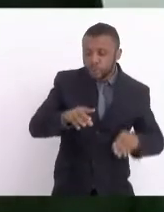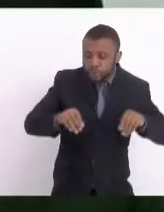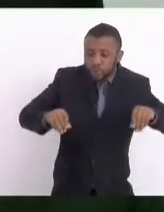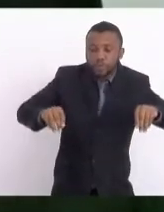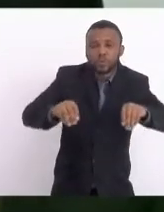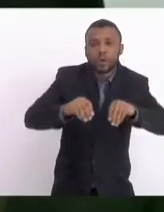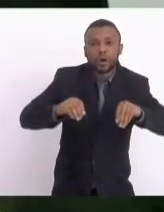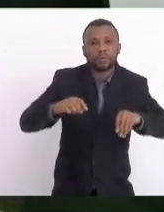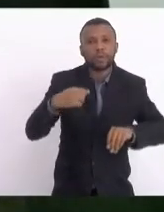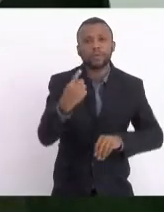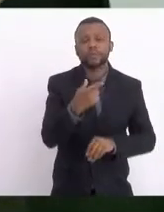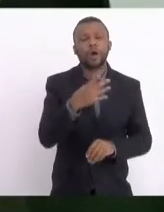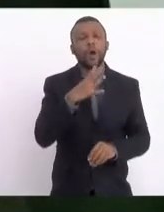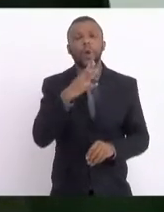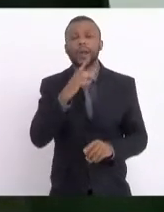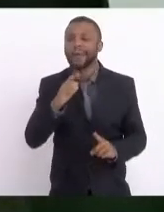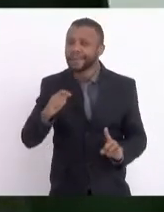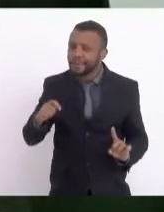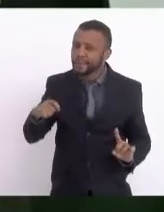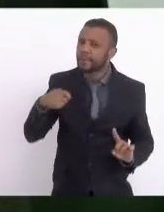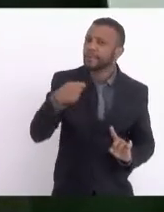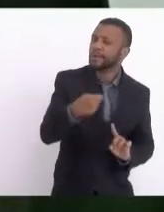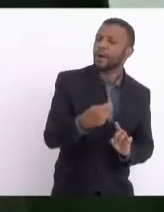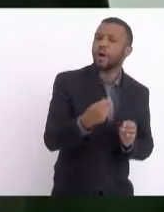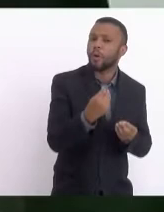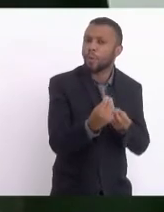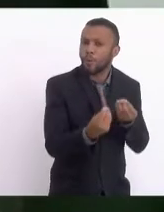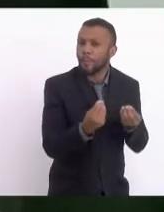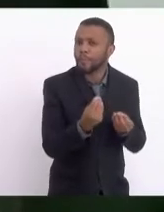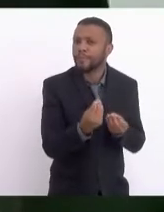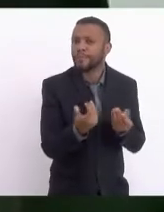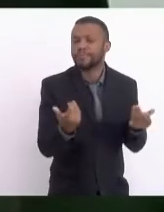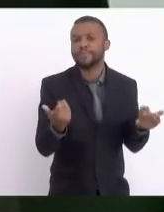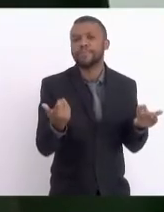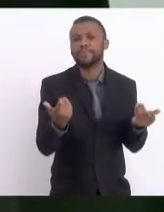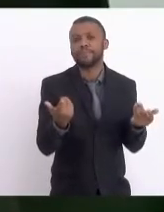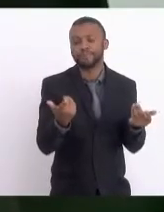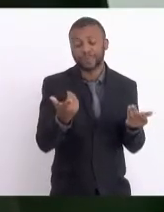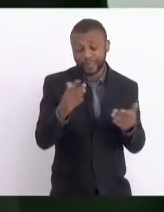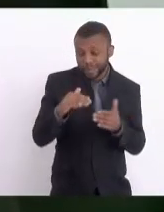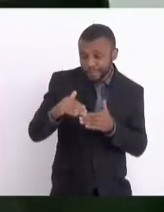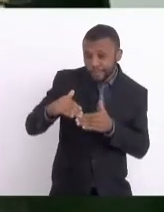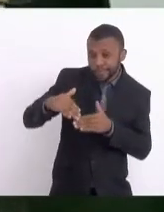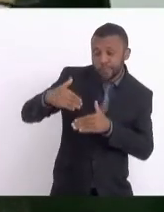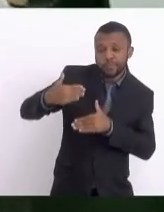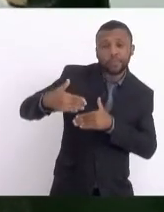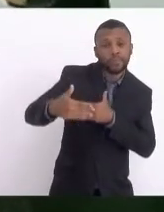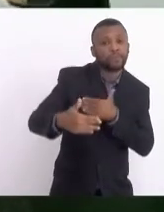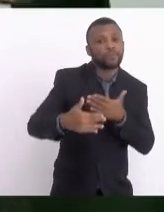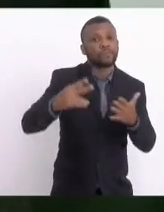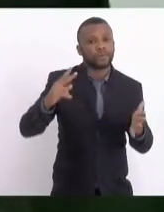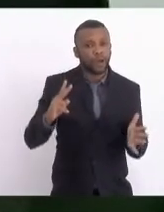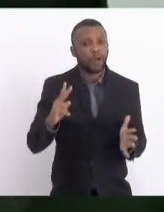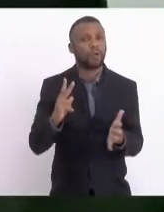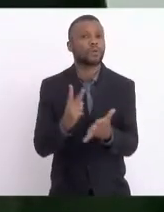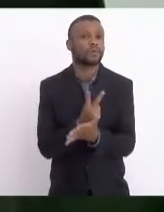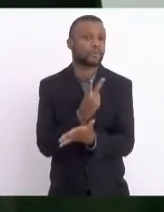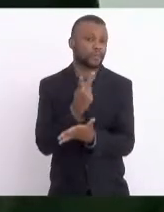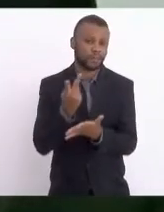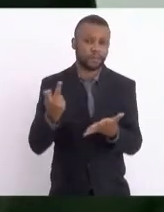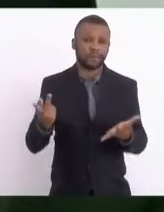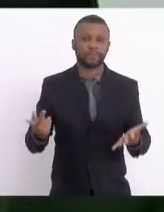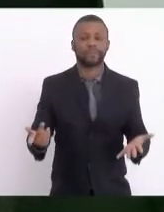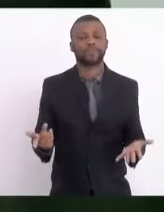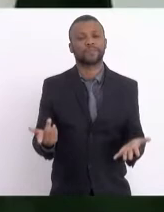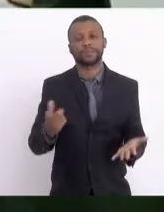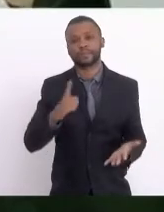chama planos diretores, que vieram a ocorrer. O plano Doxides, no